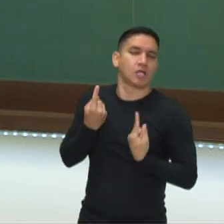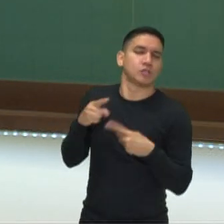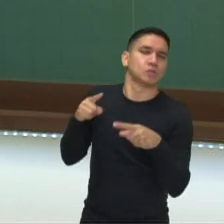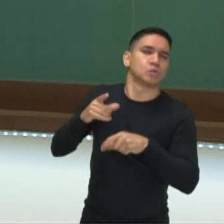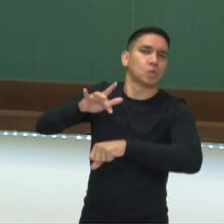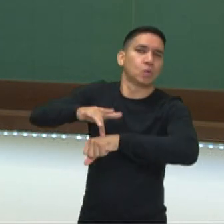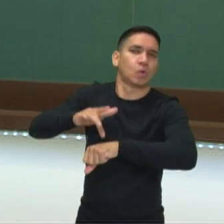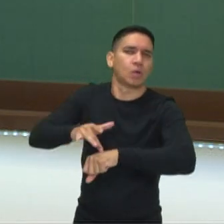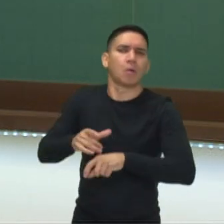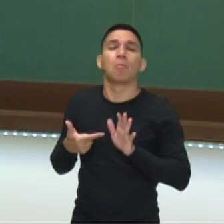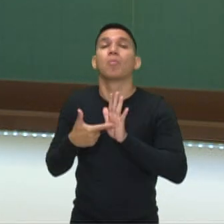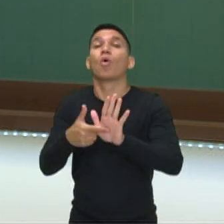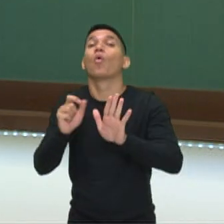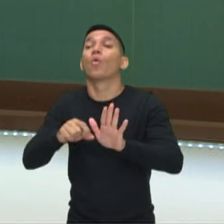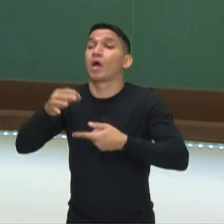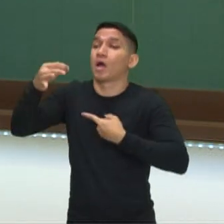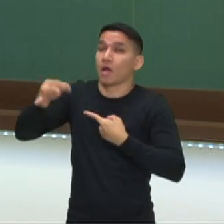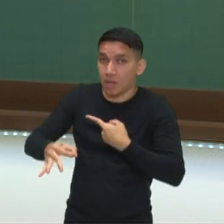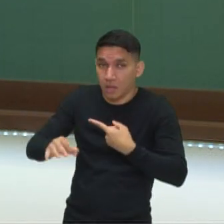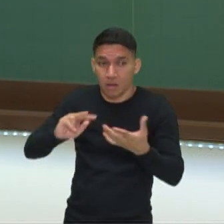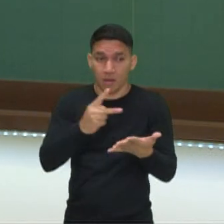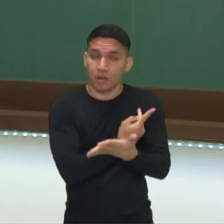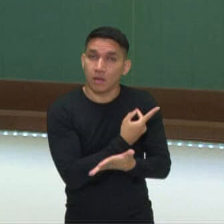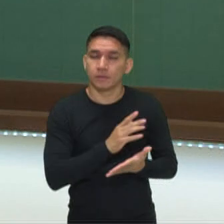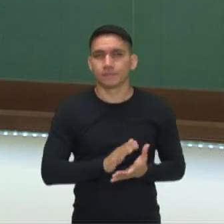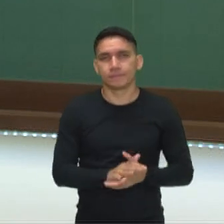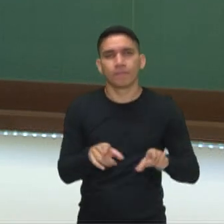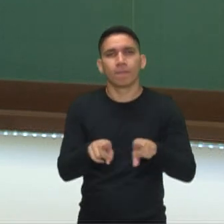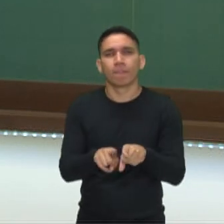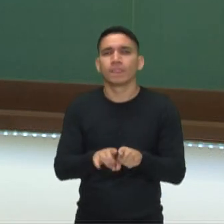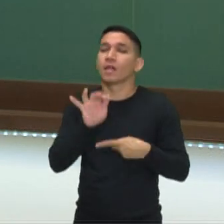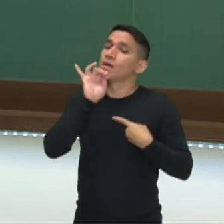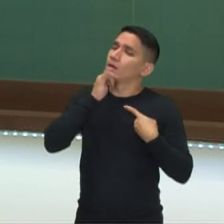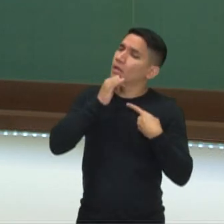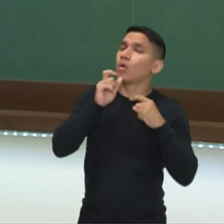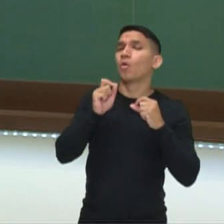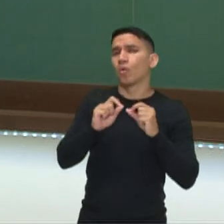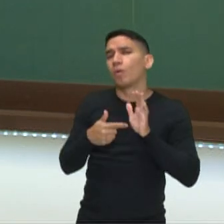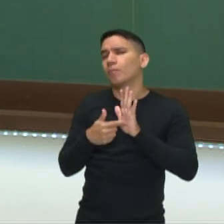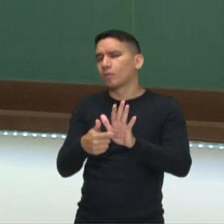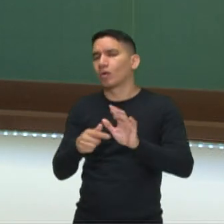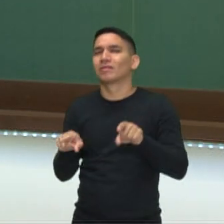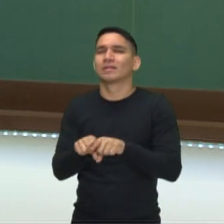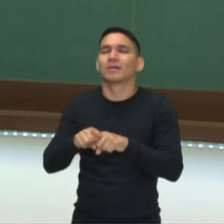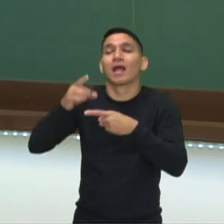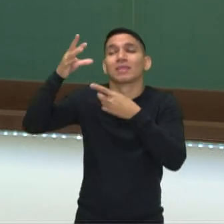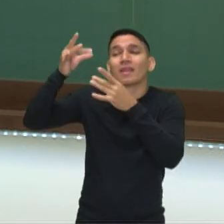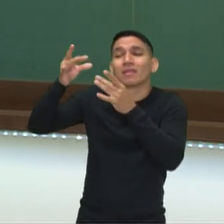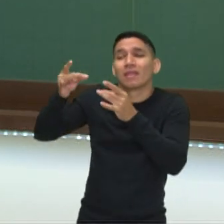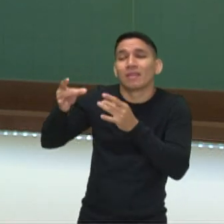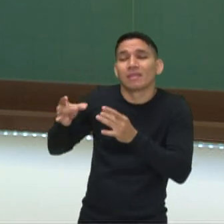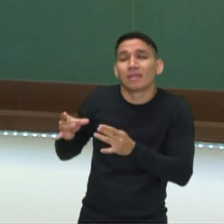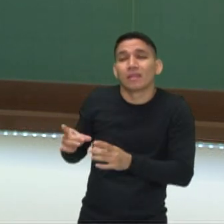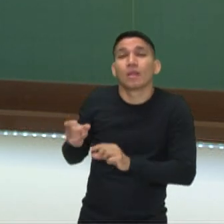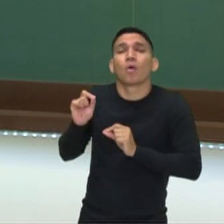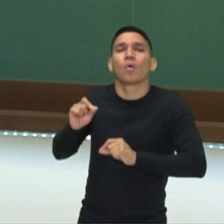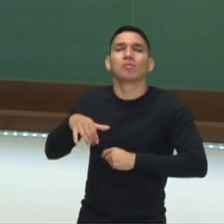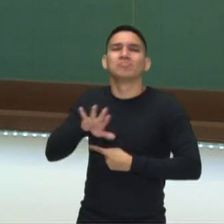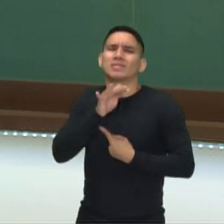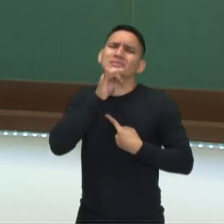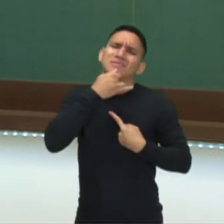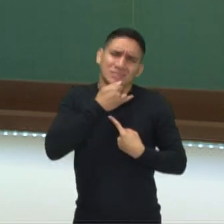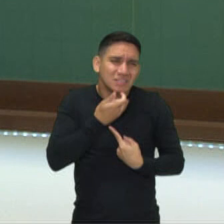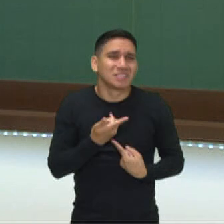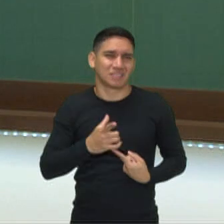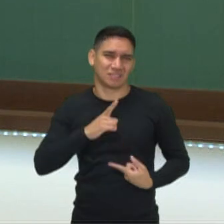errado, o que é certo. E a tragédia, ela também conta exatamente aquela parte mais